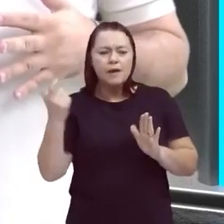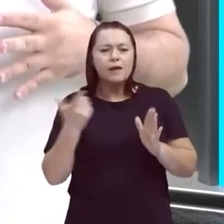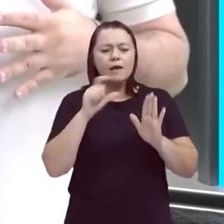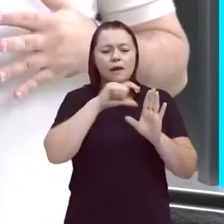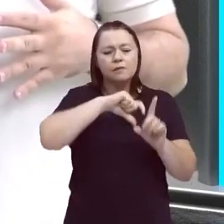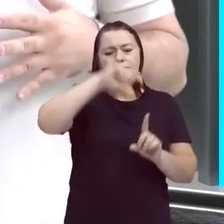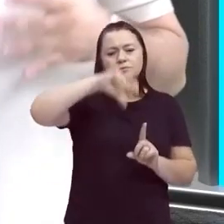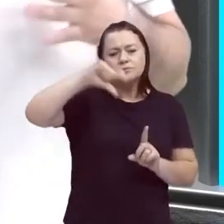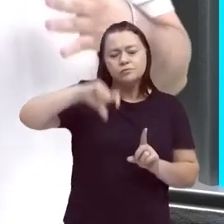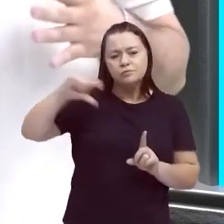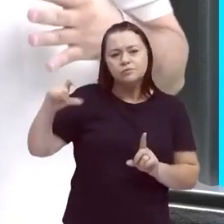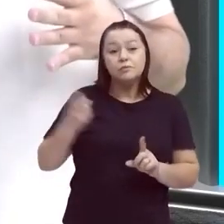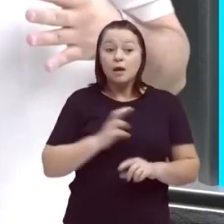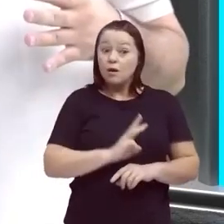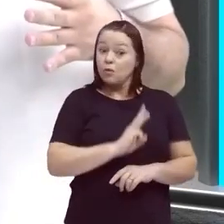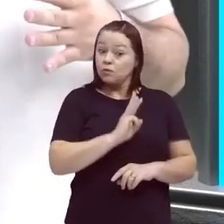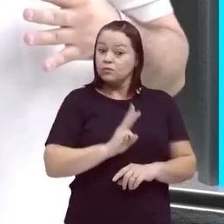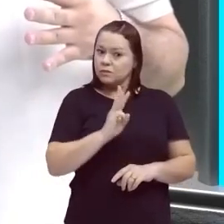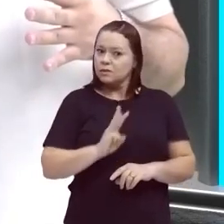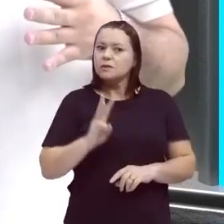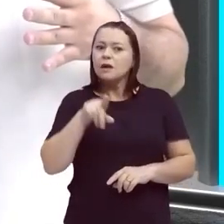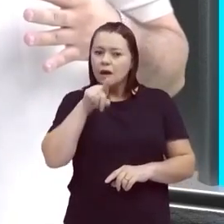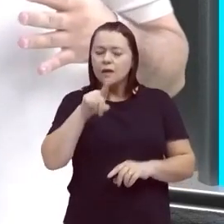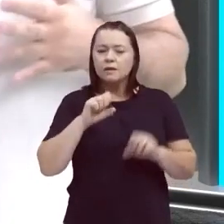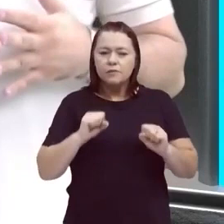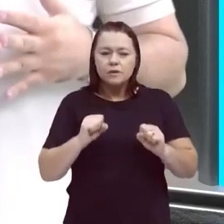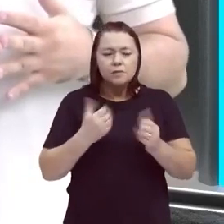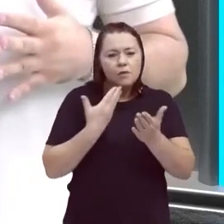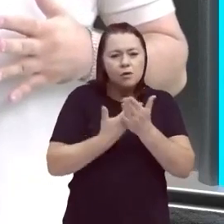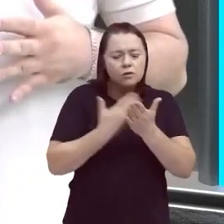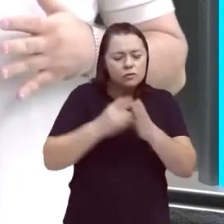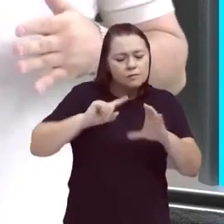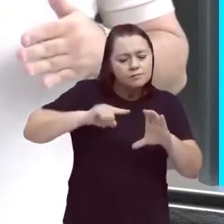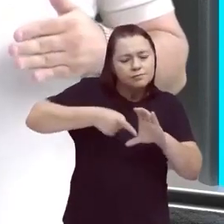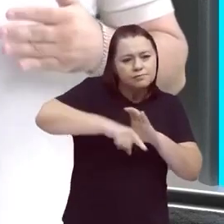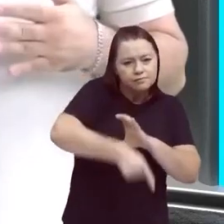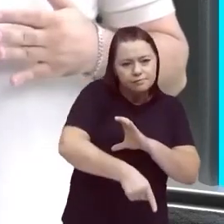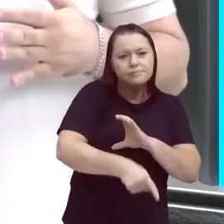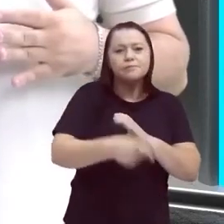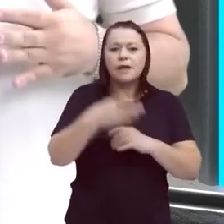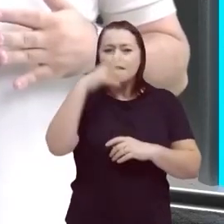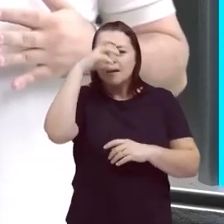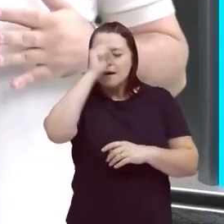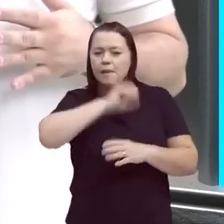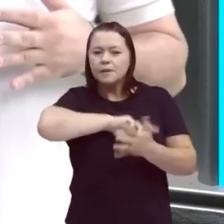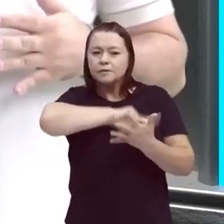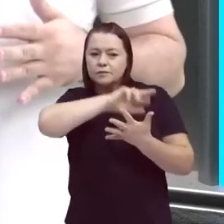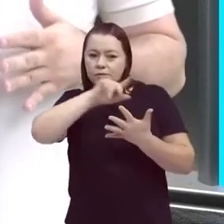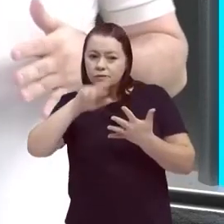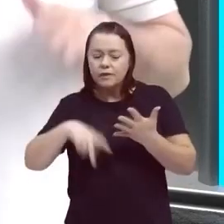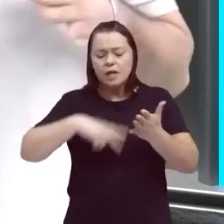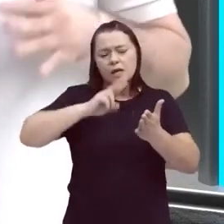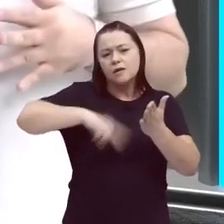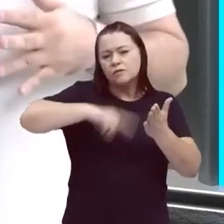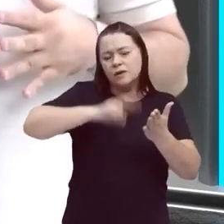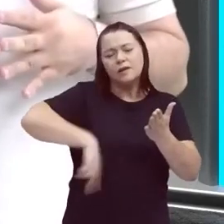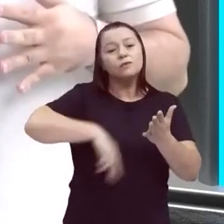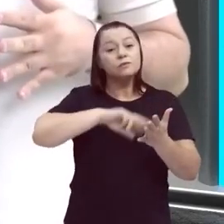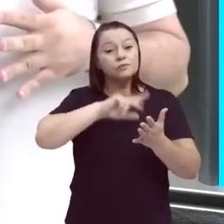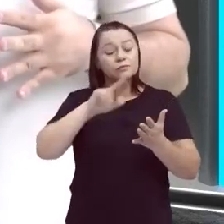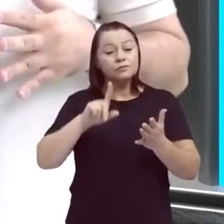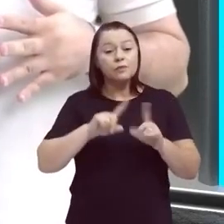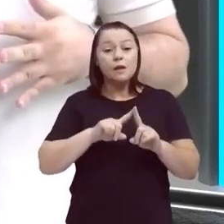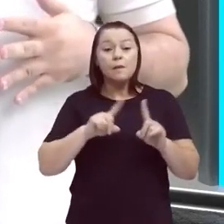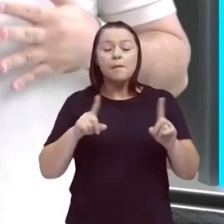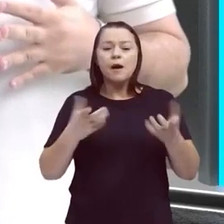também um site onde você pode se aprofundar um pouco mais, né, com relação aos gráficos. Vimos a leitura e interpretação de gráficos. Mas eu quero encerrar